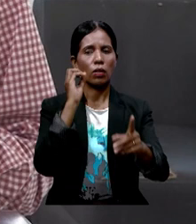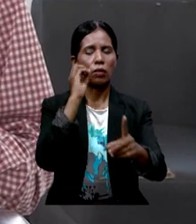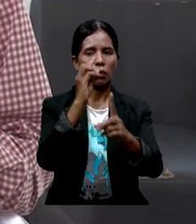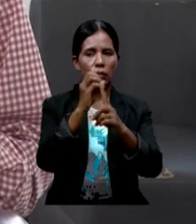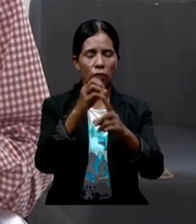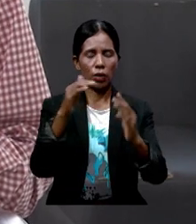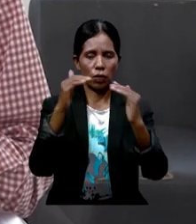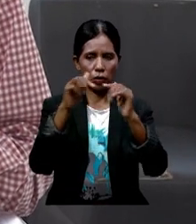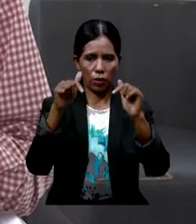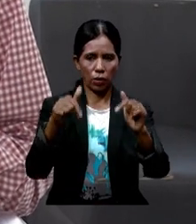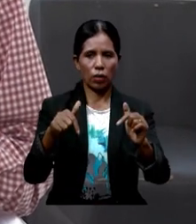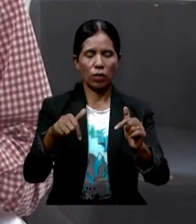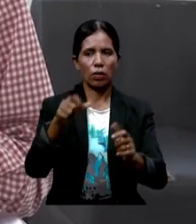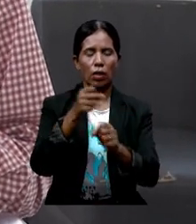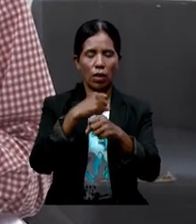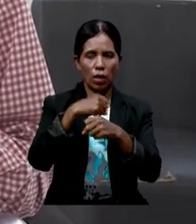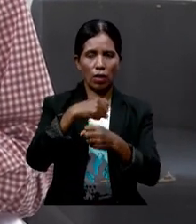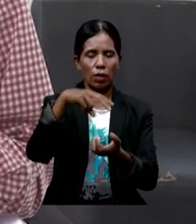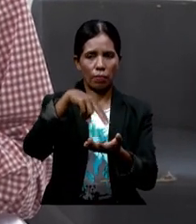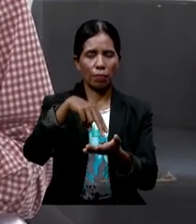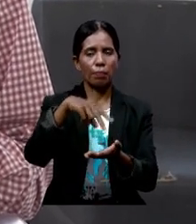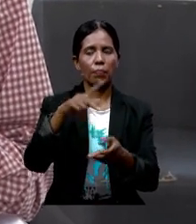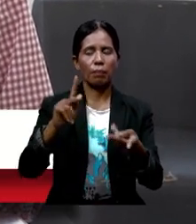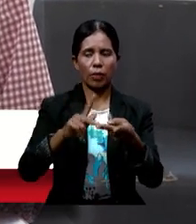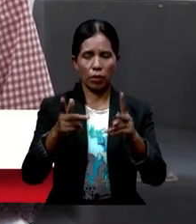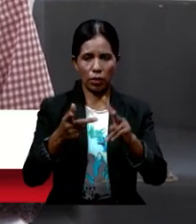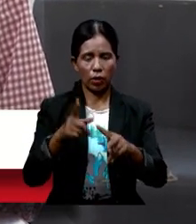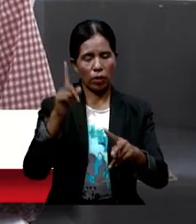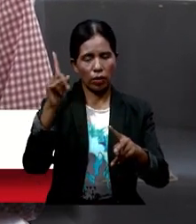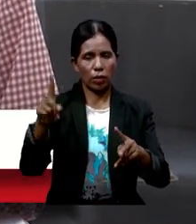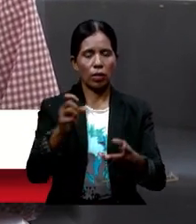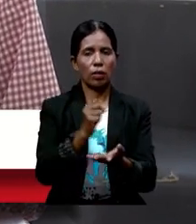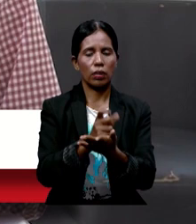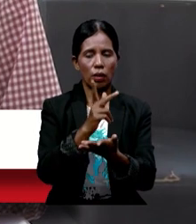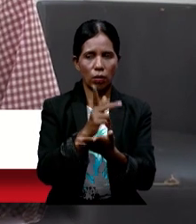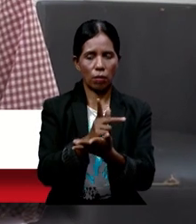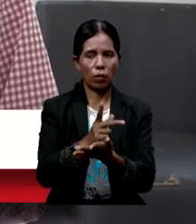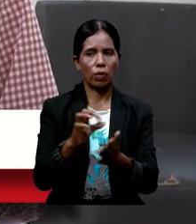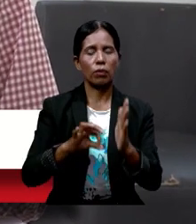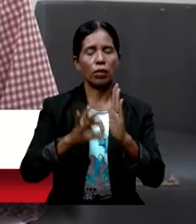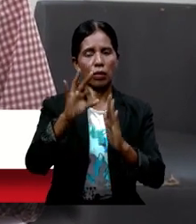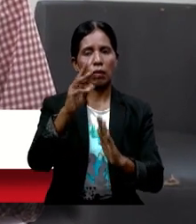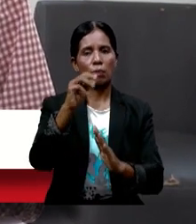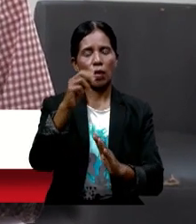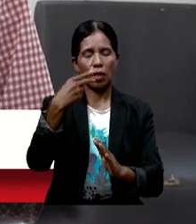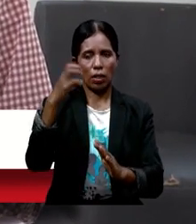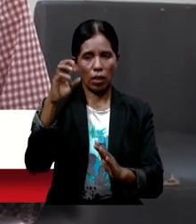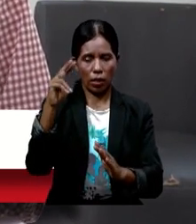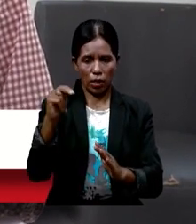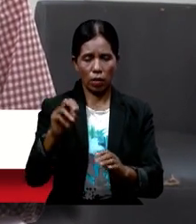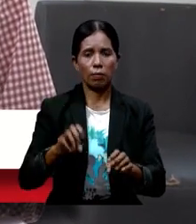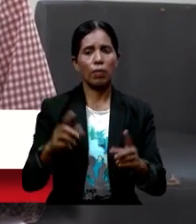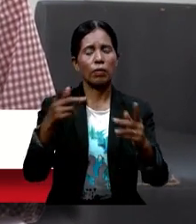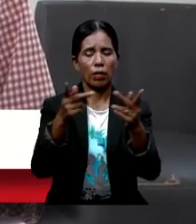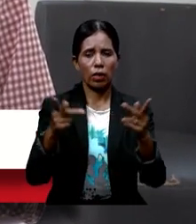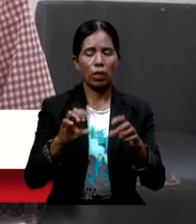a tu criar parceiro, né, entre Fundação Mahim e o SECOM, ba área o insama ka